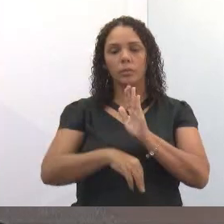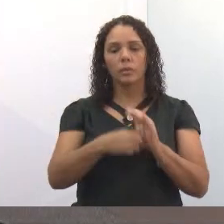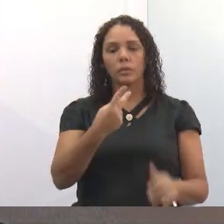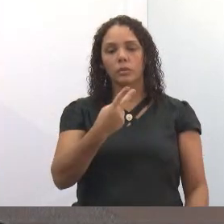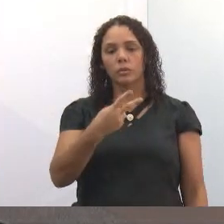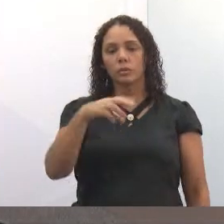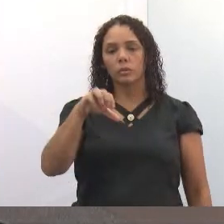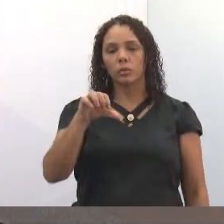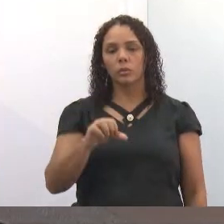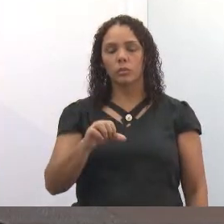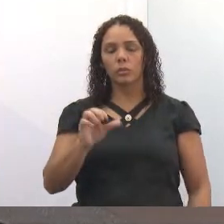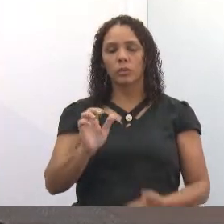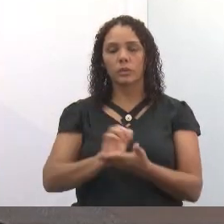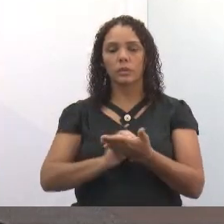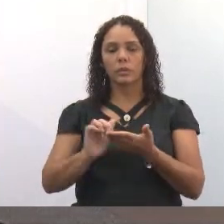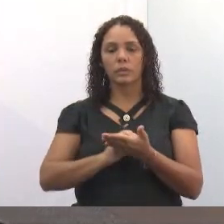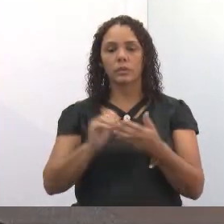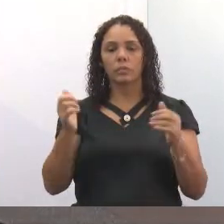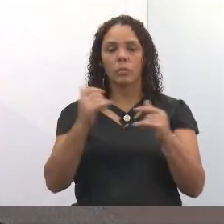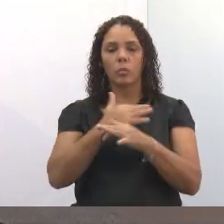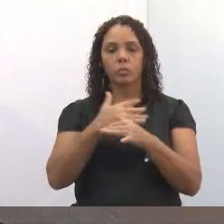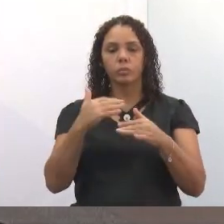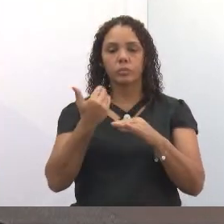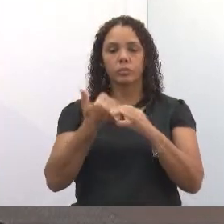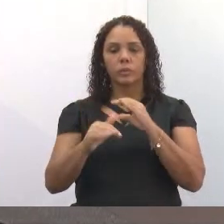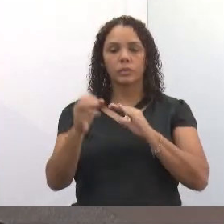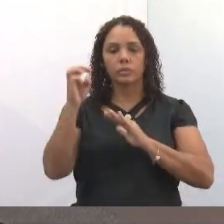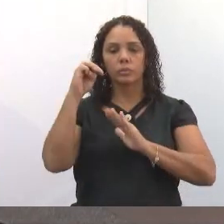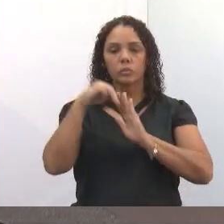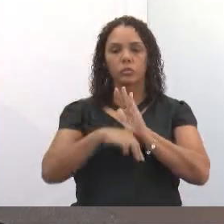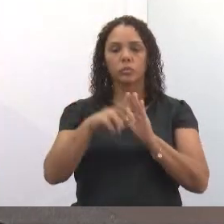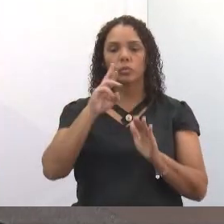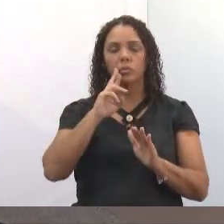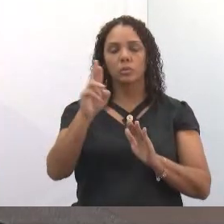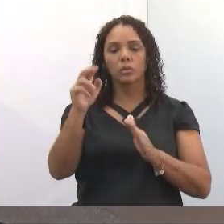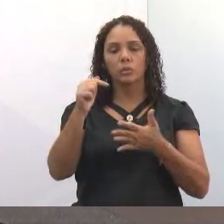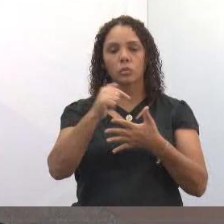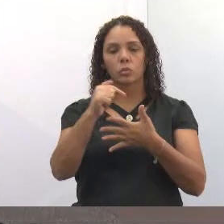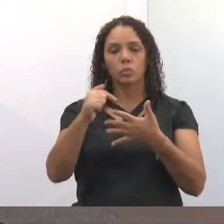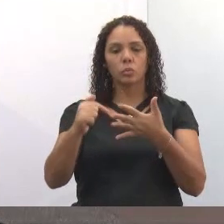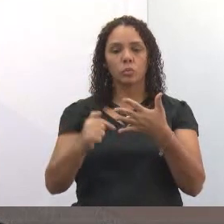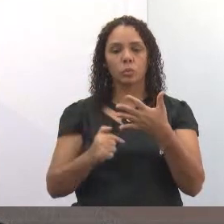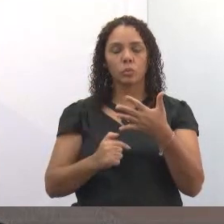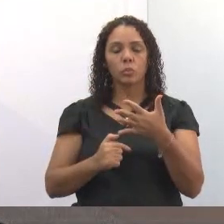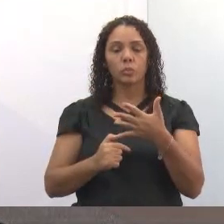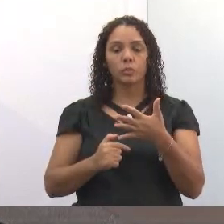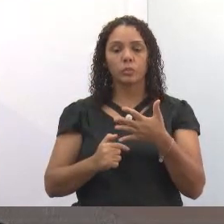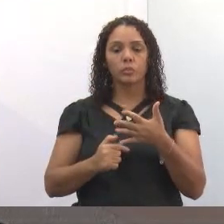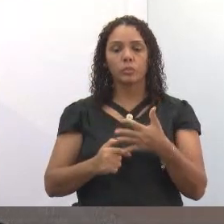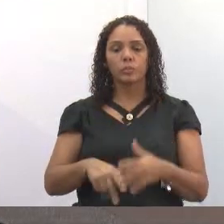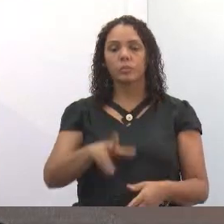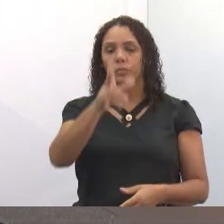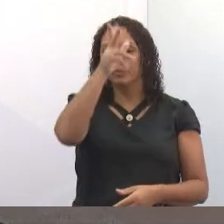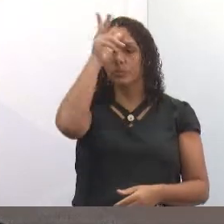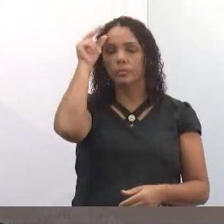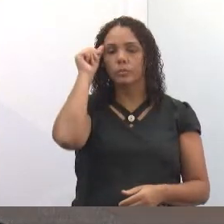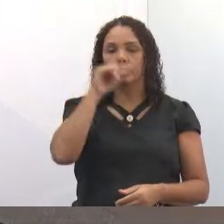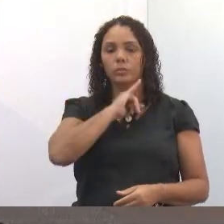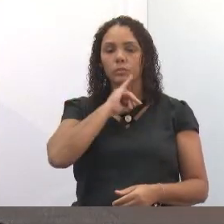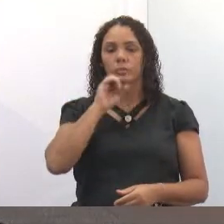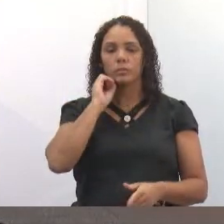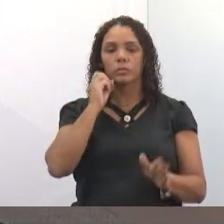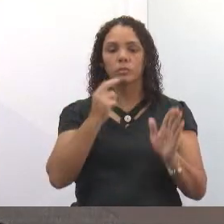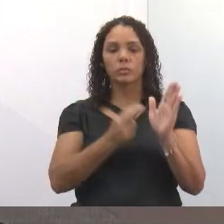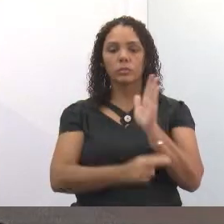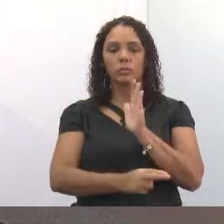229-2024, expedido pela Secretaria de Mobilidade Urbana, a fim de responder aos questionamentos apresentados. Prefeito Isaías José de Santana.